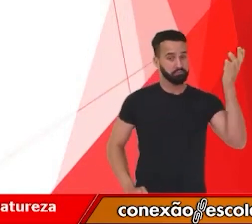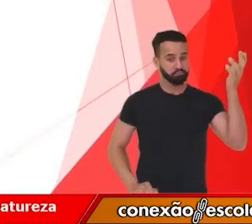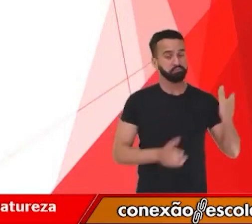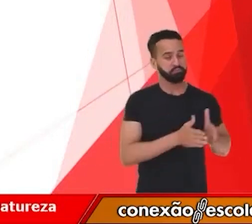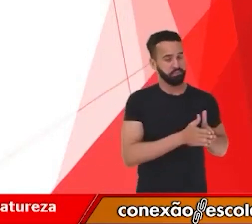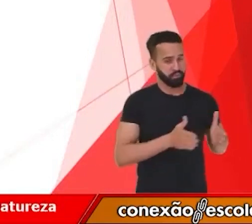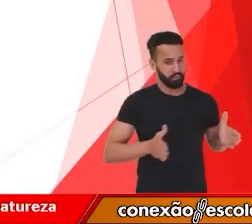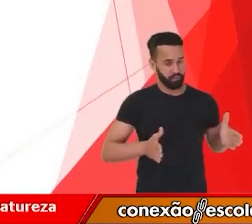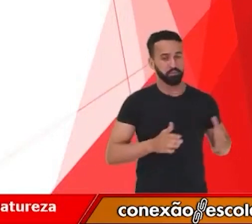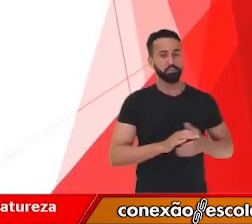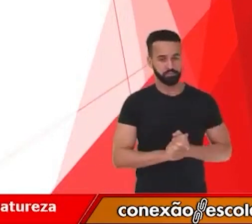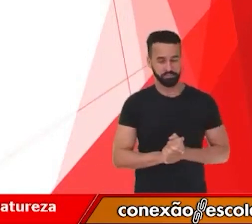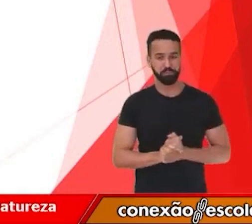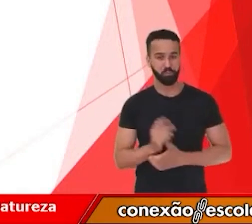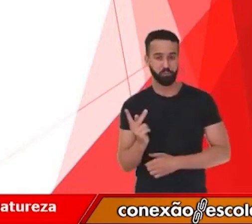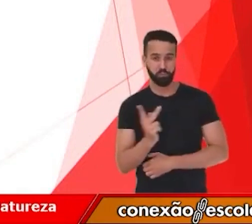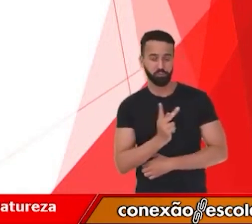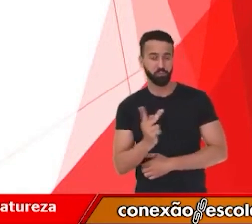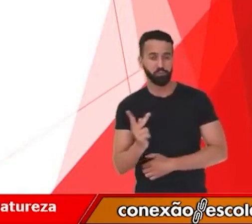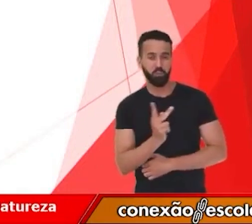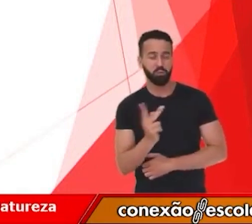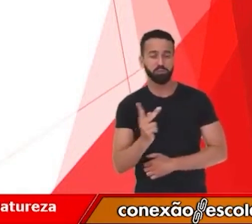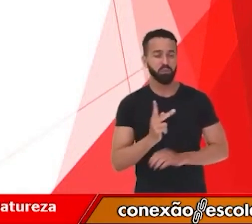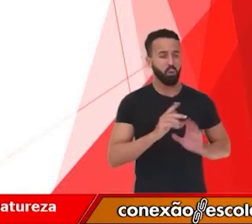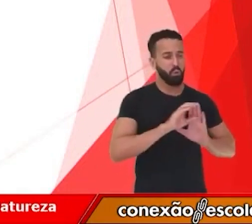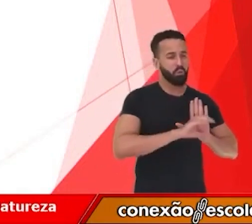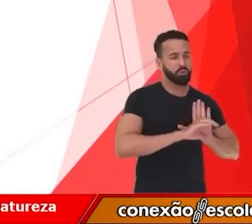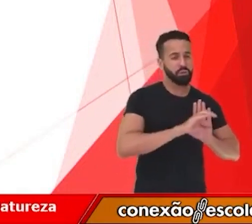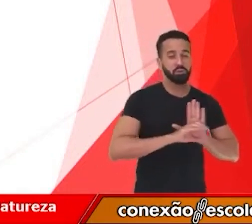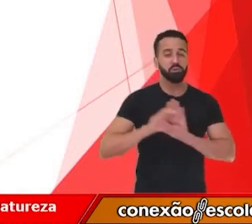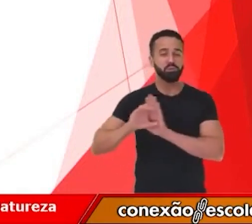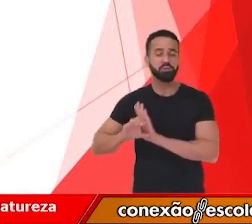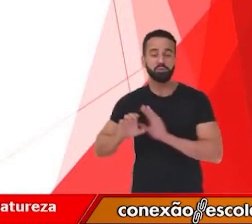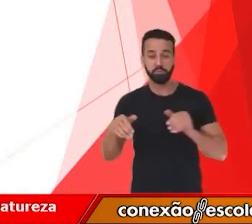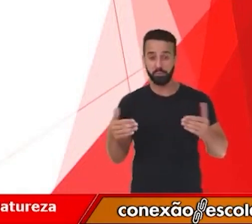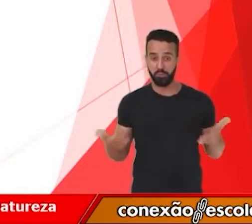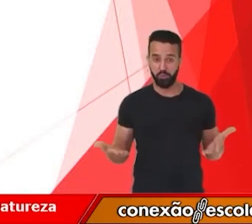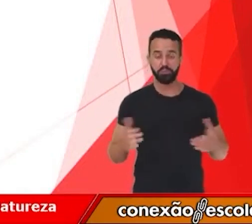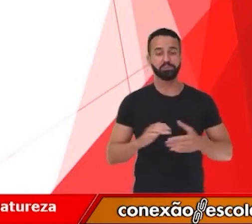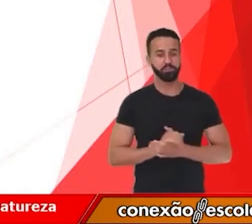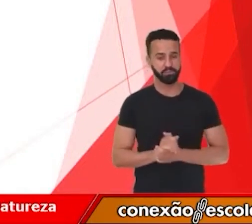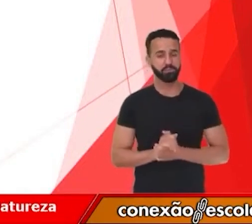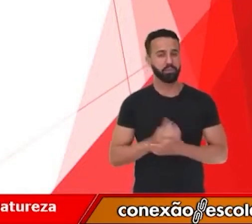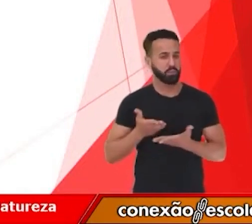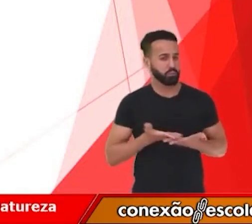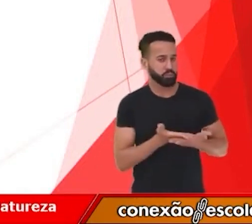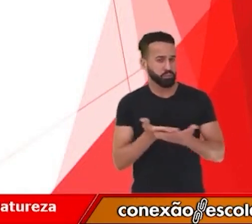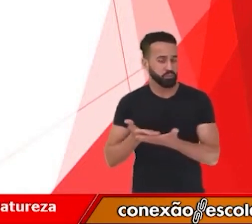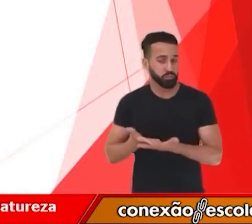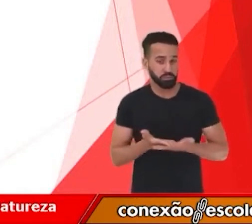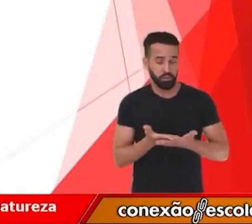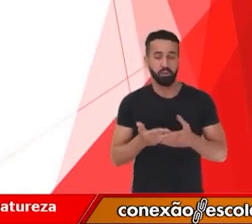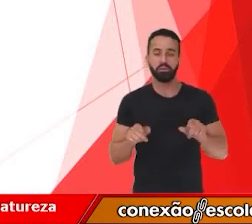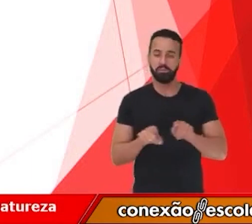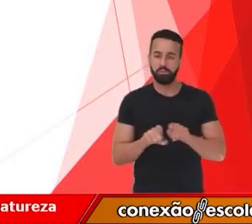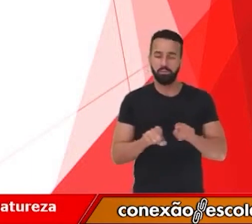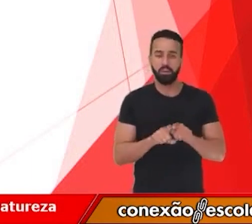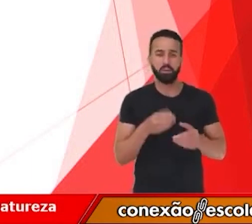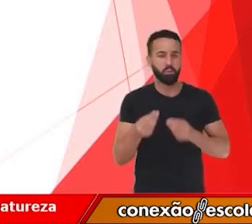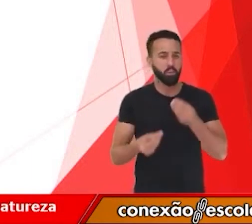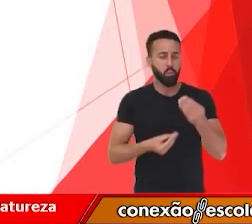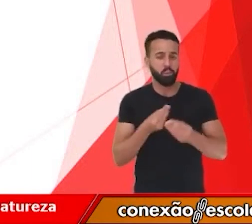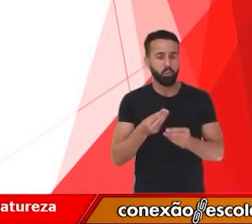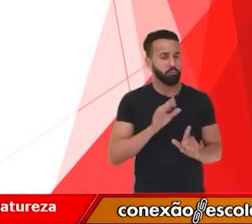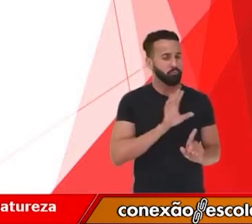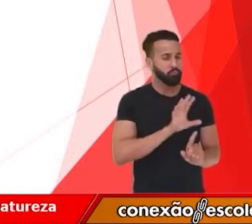Estabeleceremos as relações entre esses dois conceitos. Estudaremos também sobre os fatores que interferem